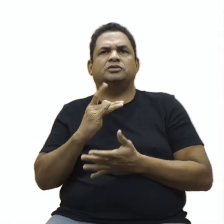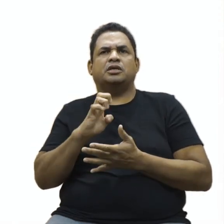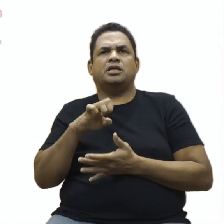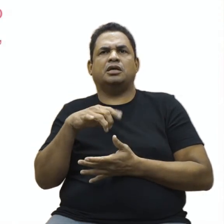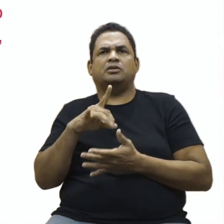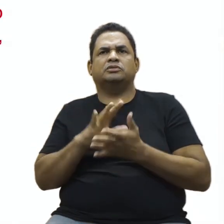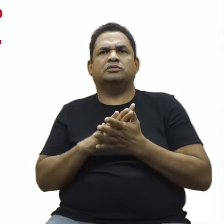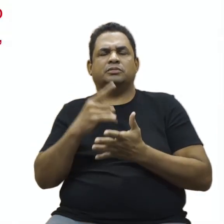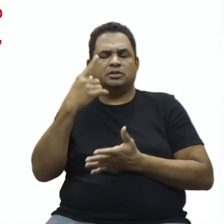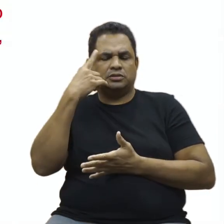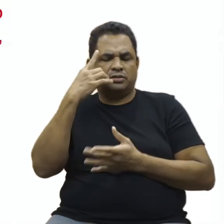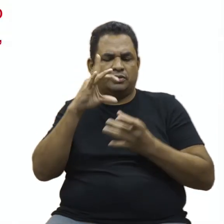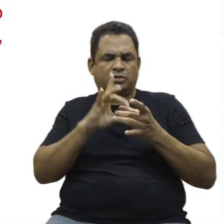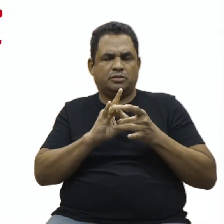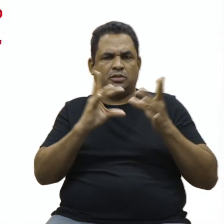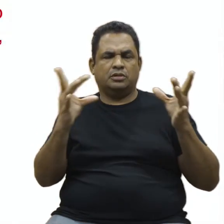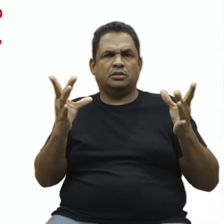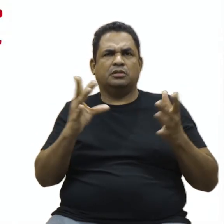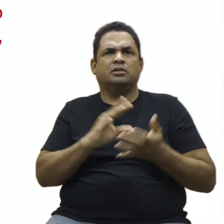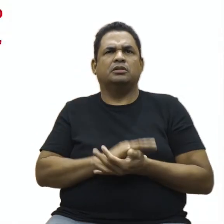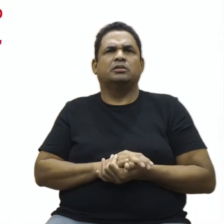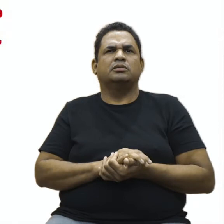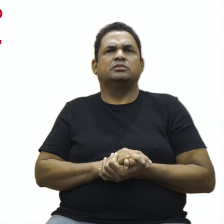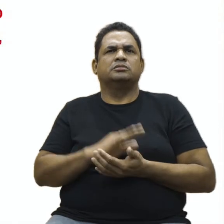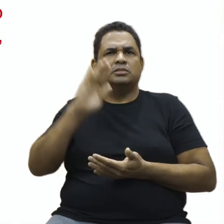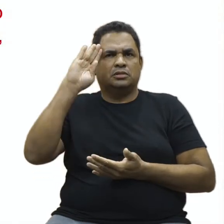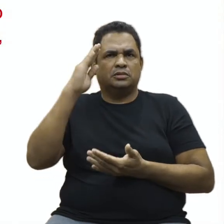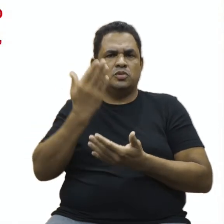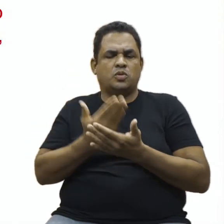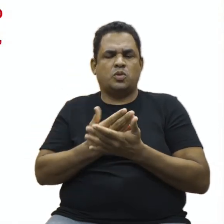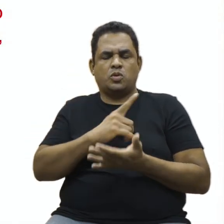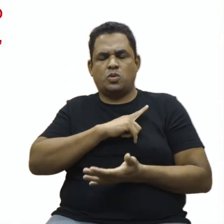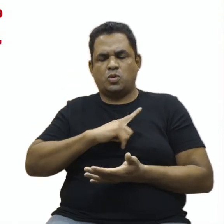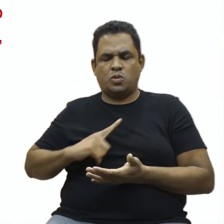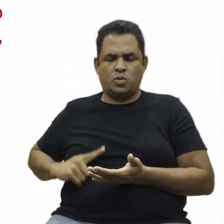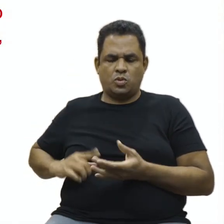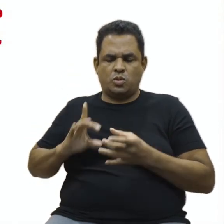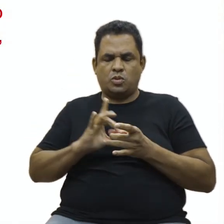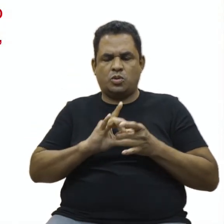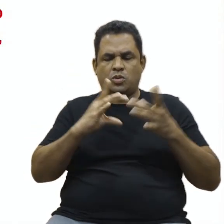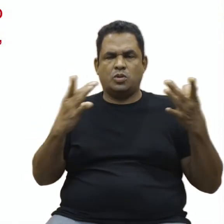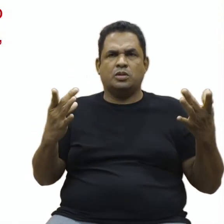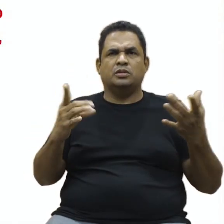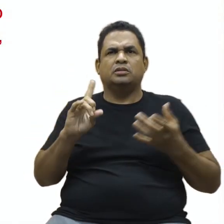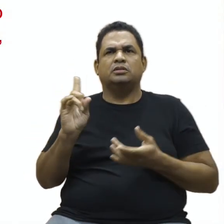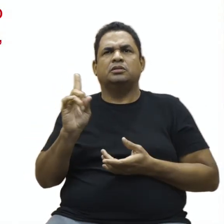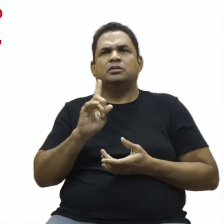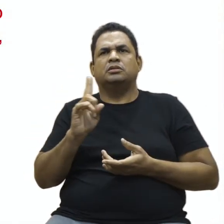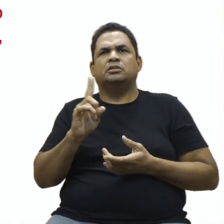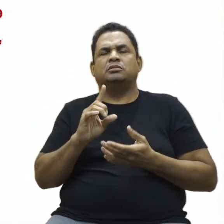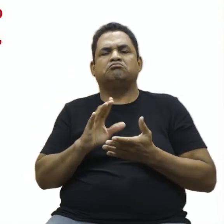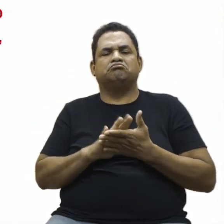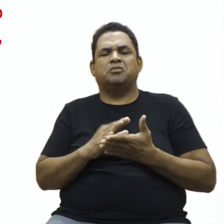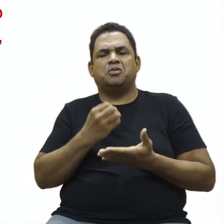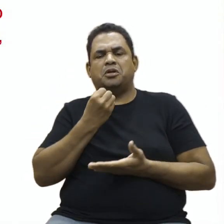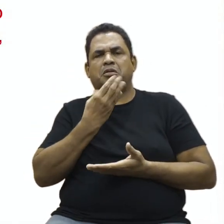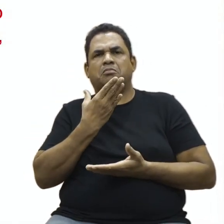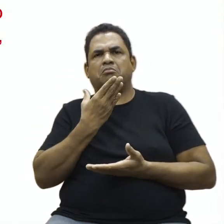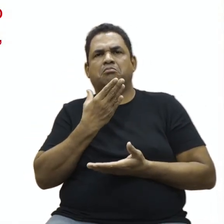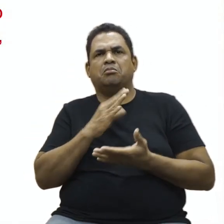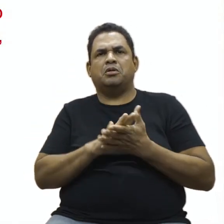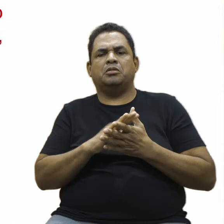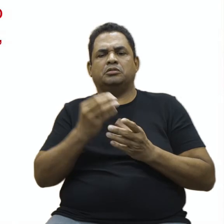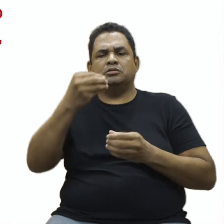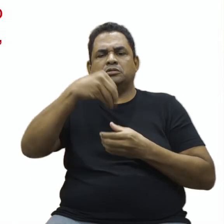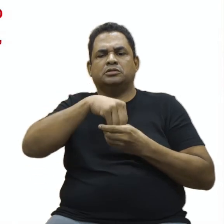democracia? Gente, eles acreditavam que o governo democrático não era viável em uma